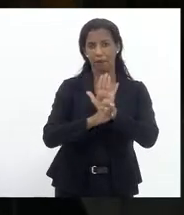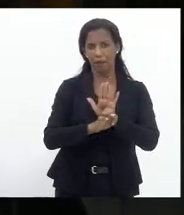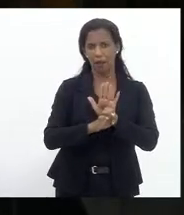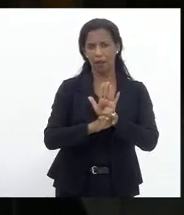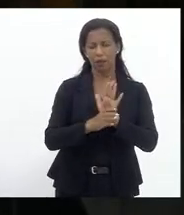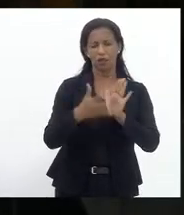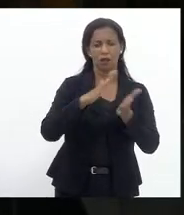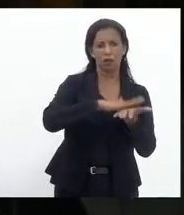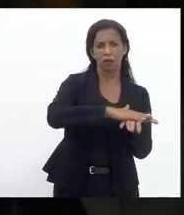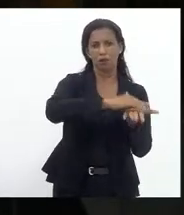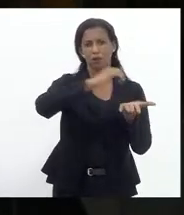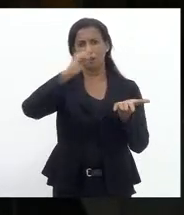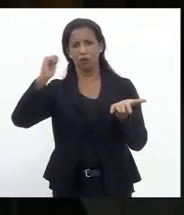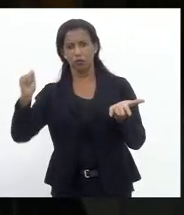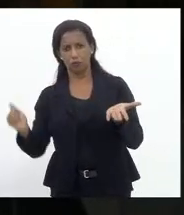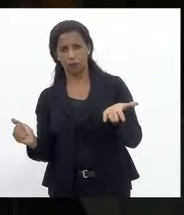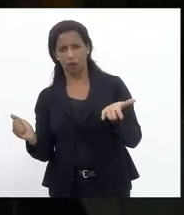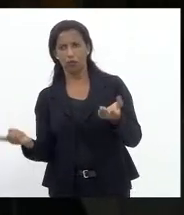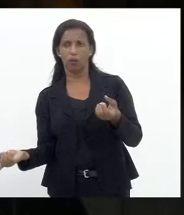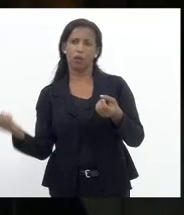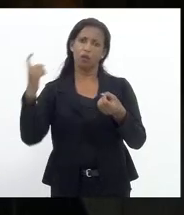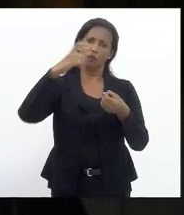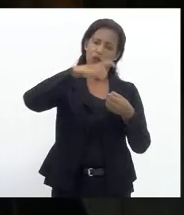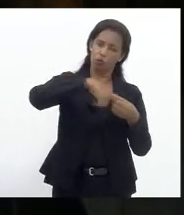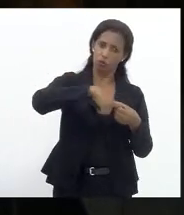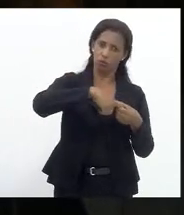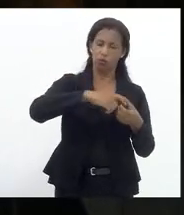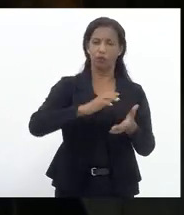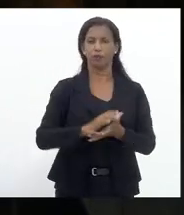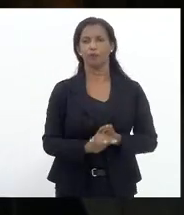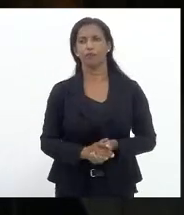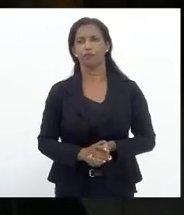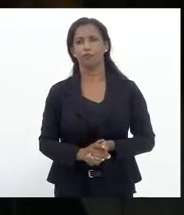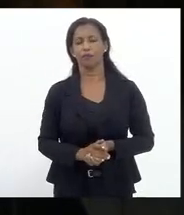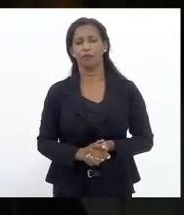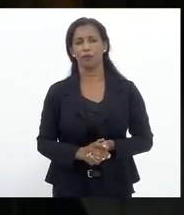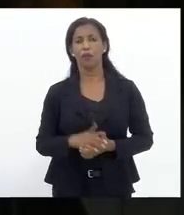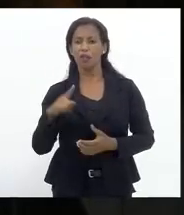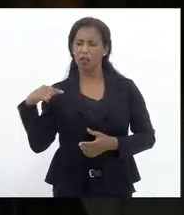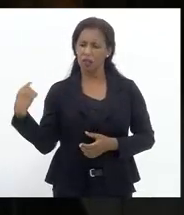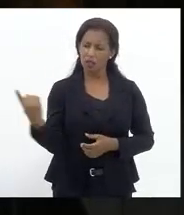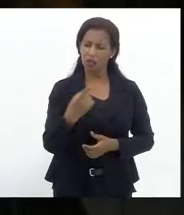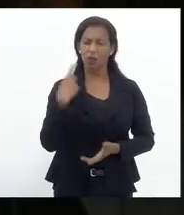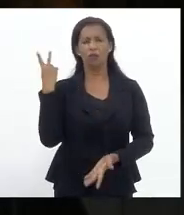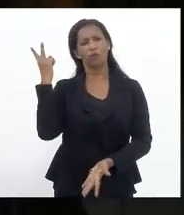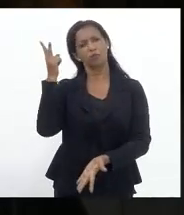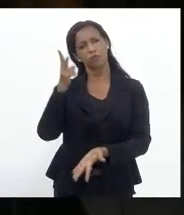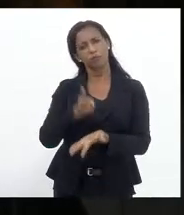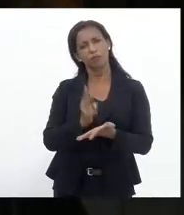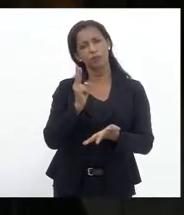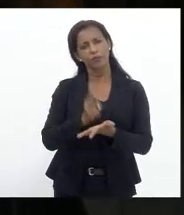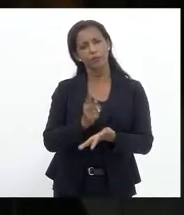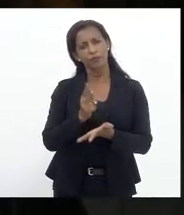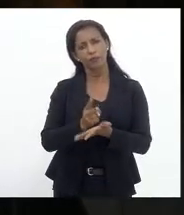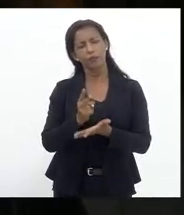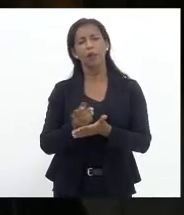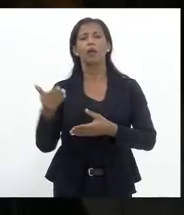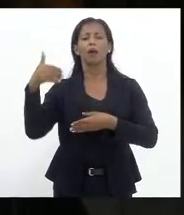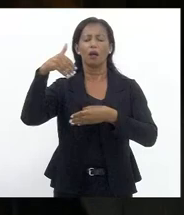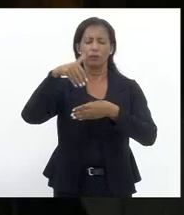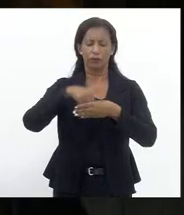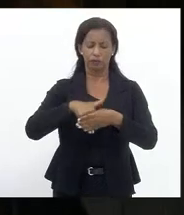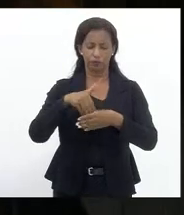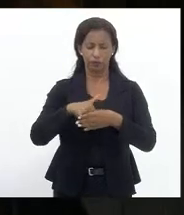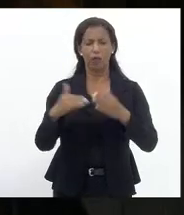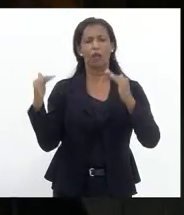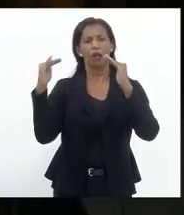de pauta e retornará. E nós continuaremos a votar